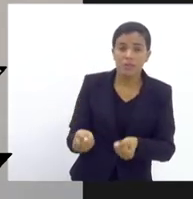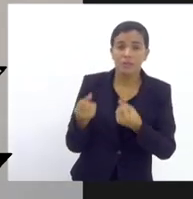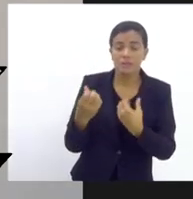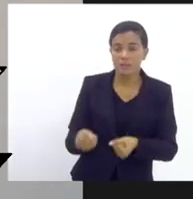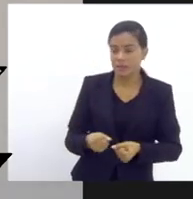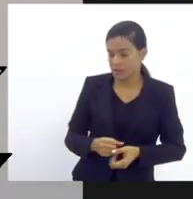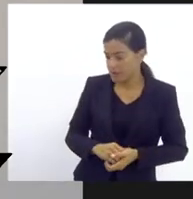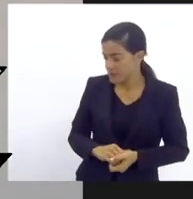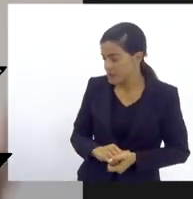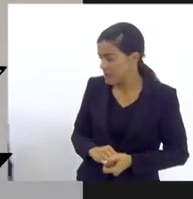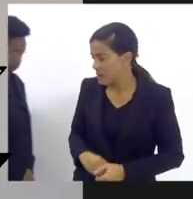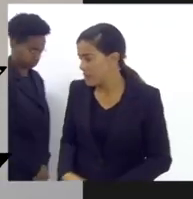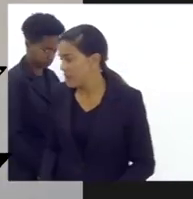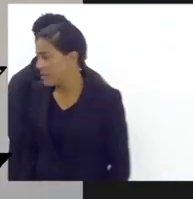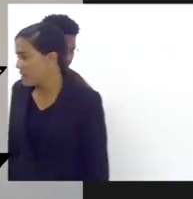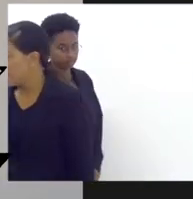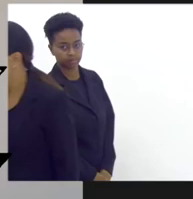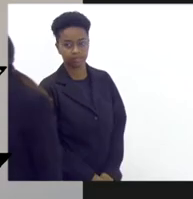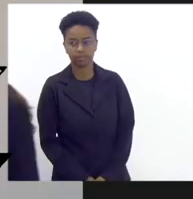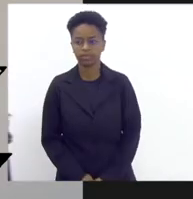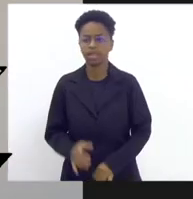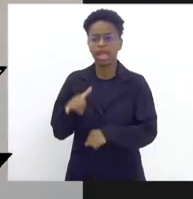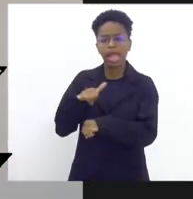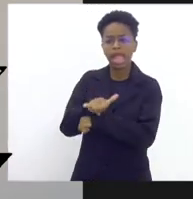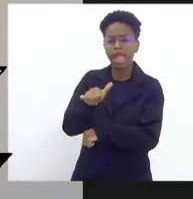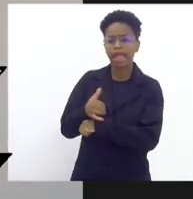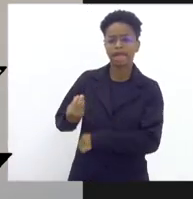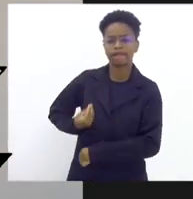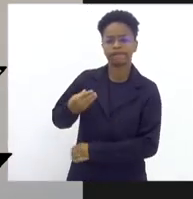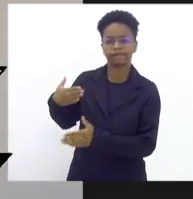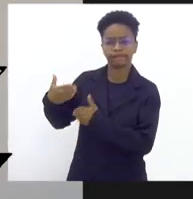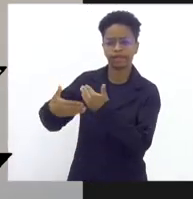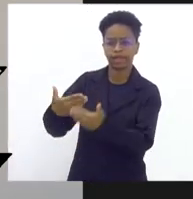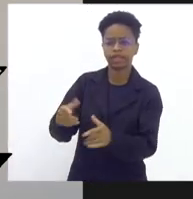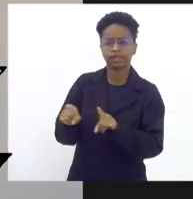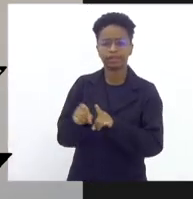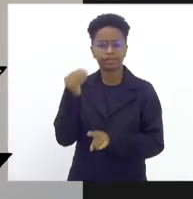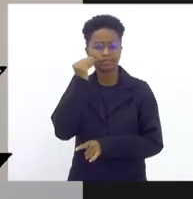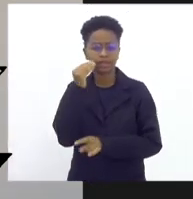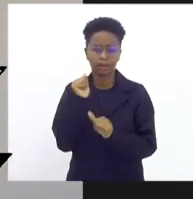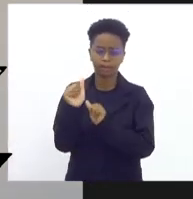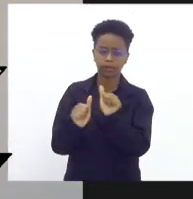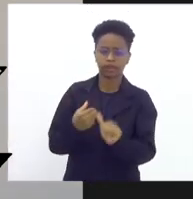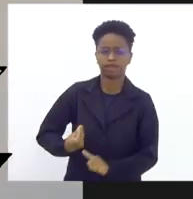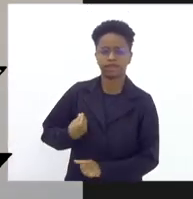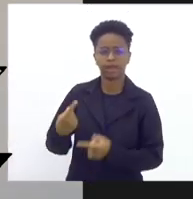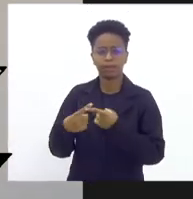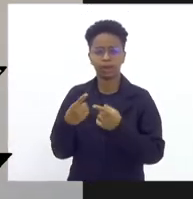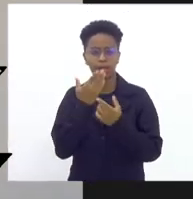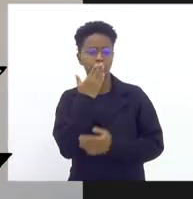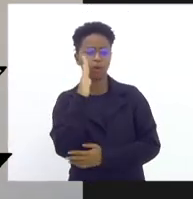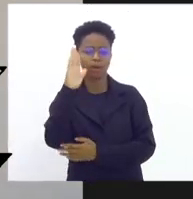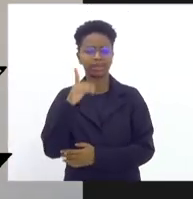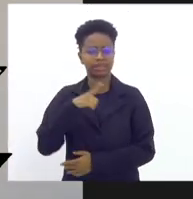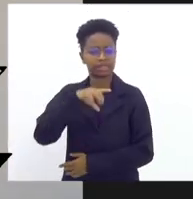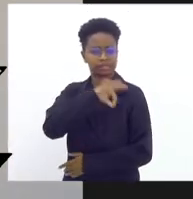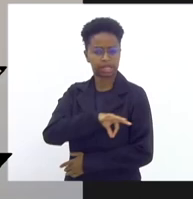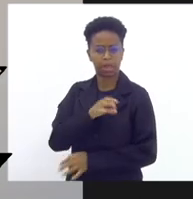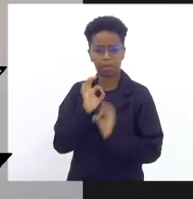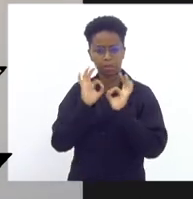sendo enganado Na tentativa de uma vida né de mudar de vida né que vai ganhar um salário Digno e tudo mais